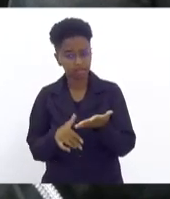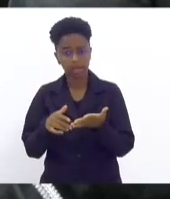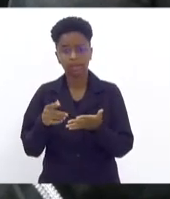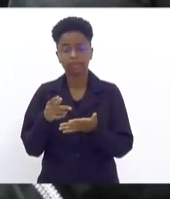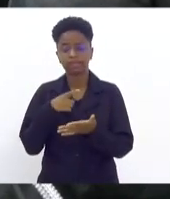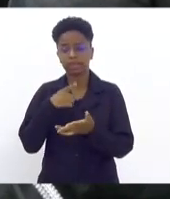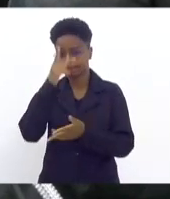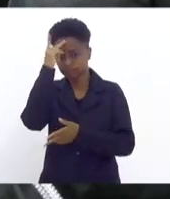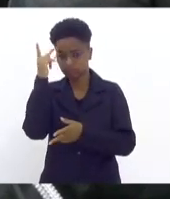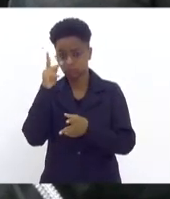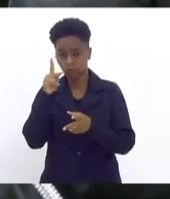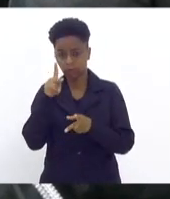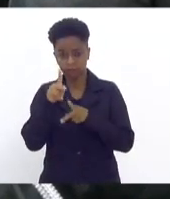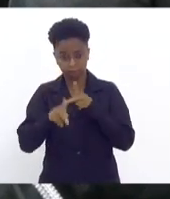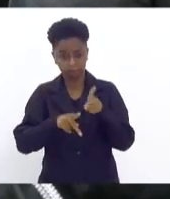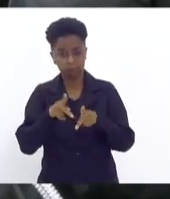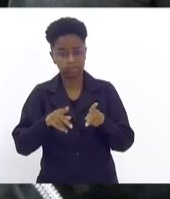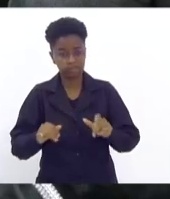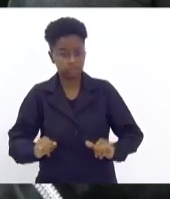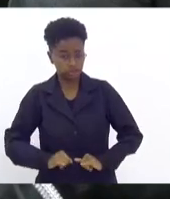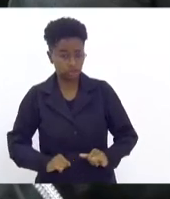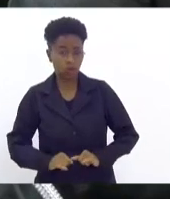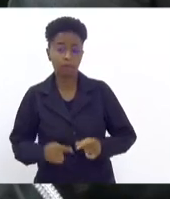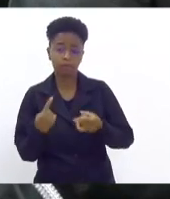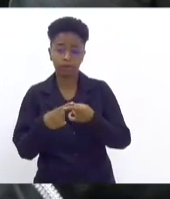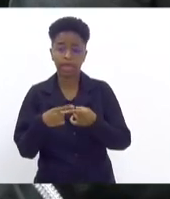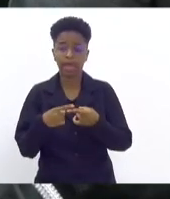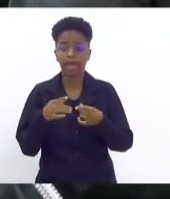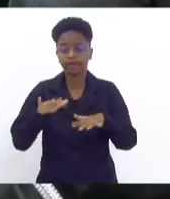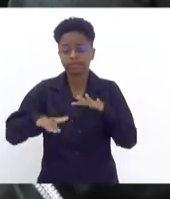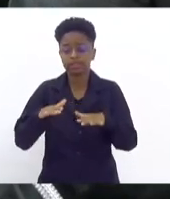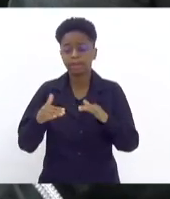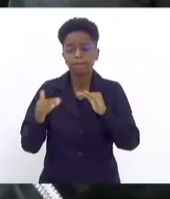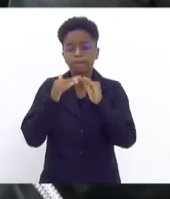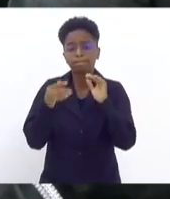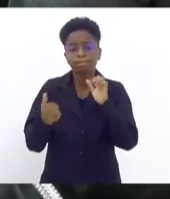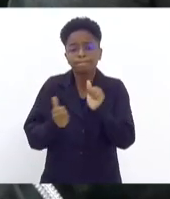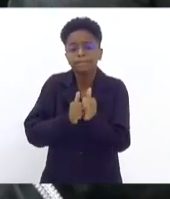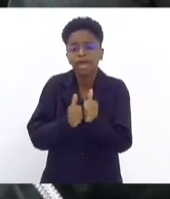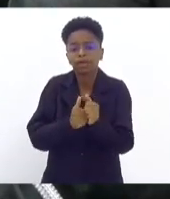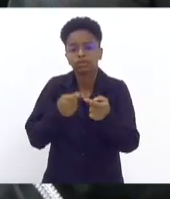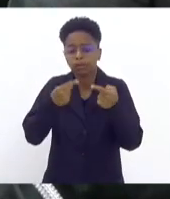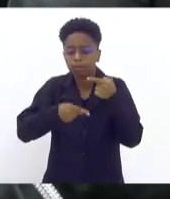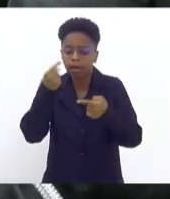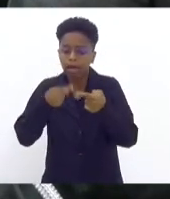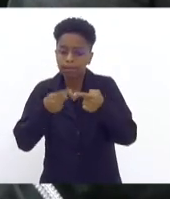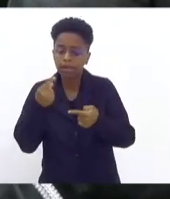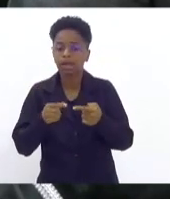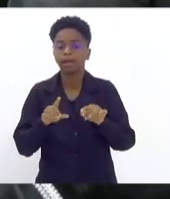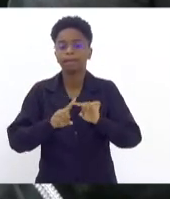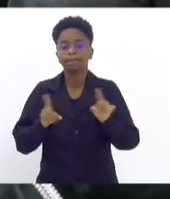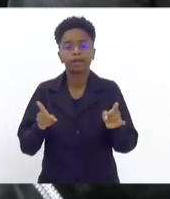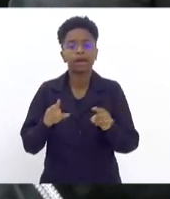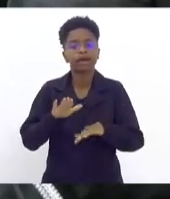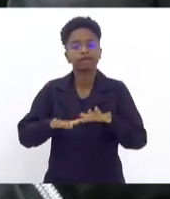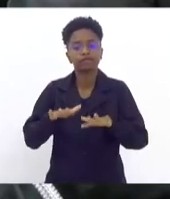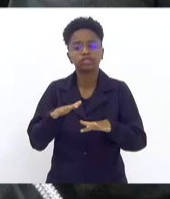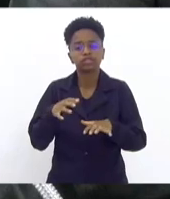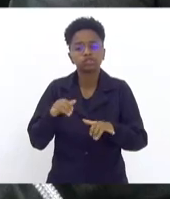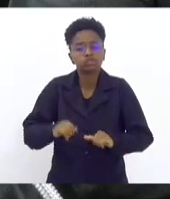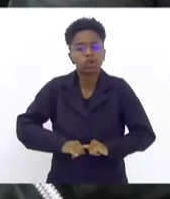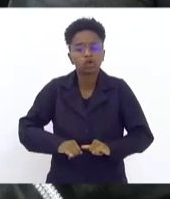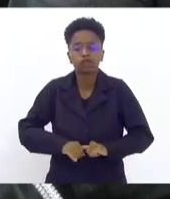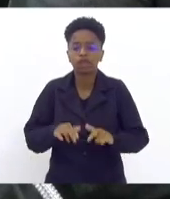praças de pedágio, sofrem, às vezes distritos, sofrem na própria pele esse